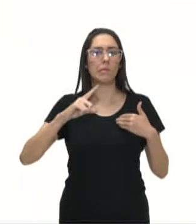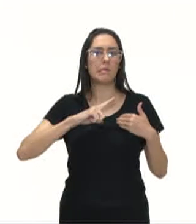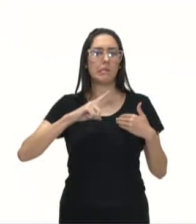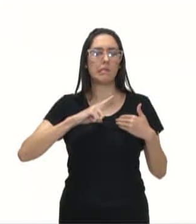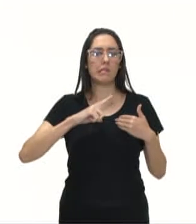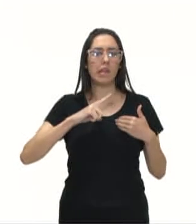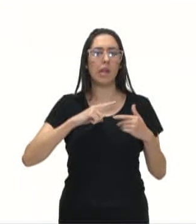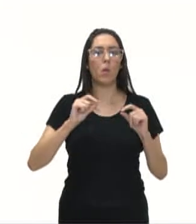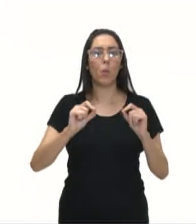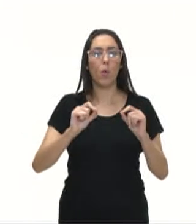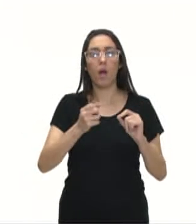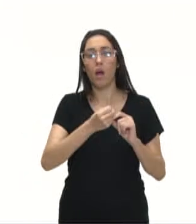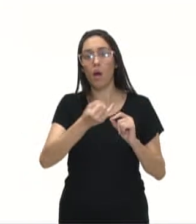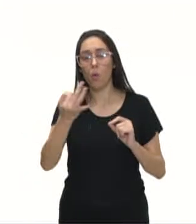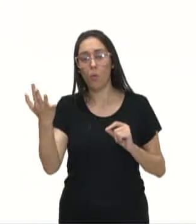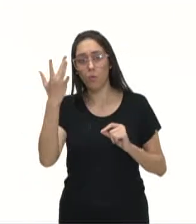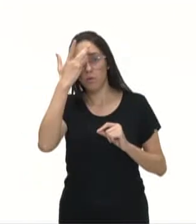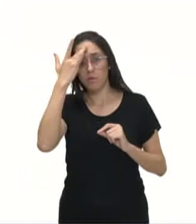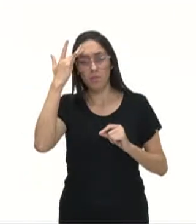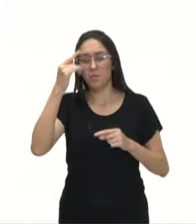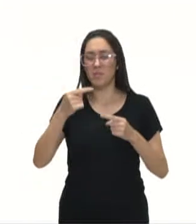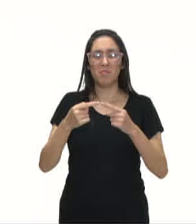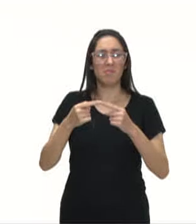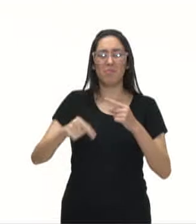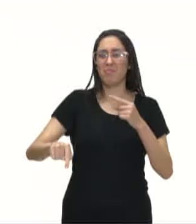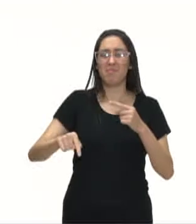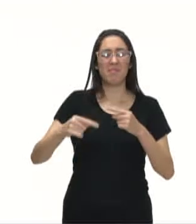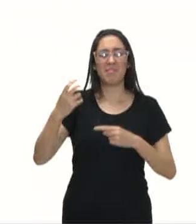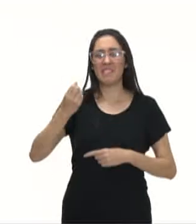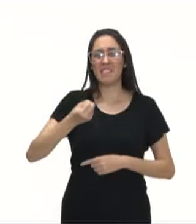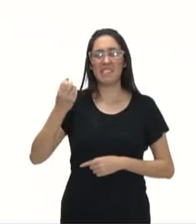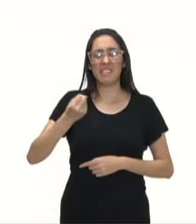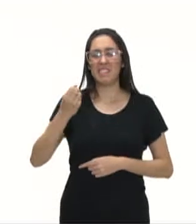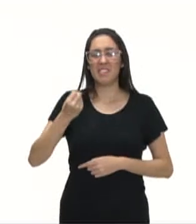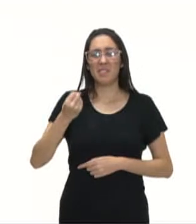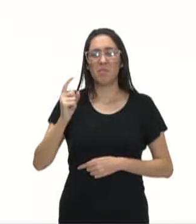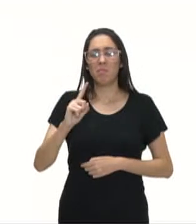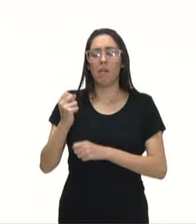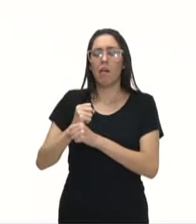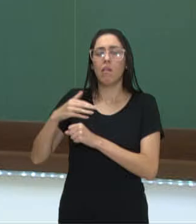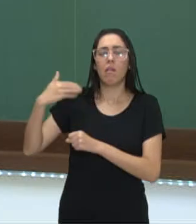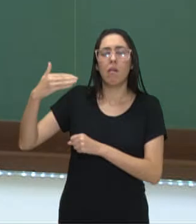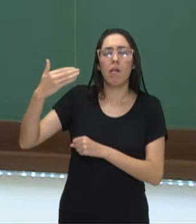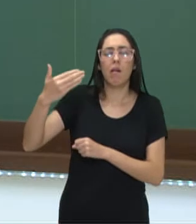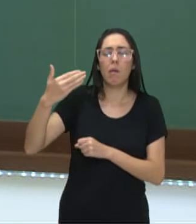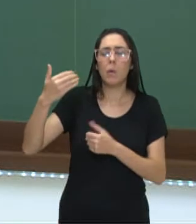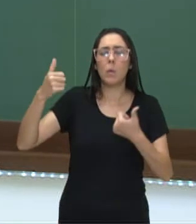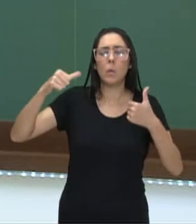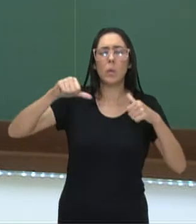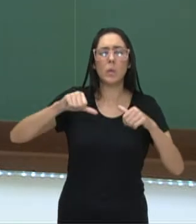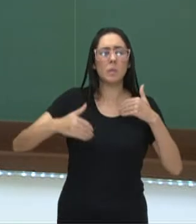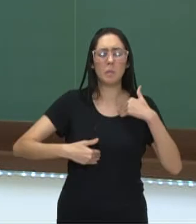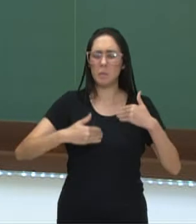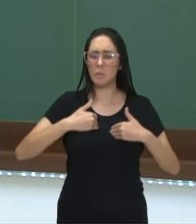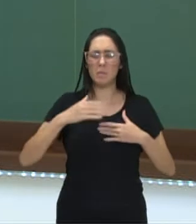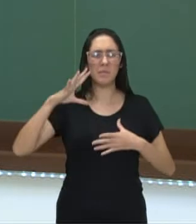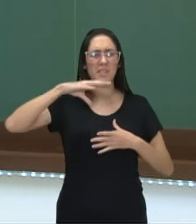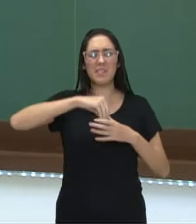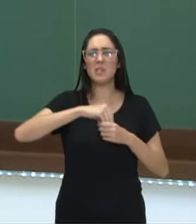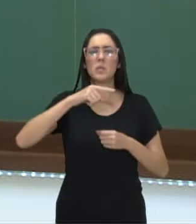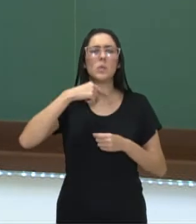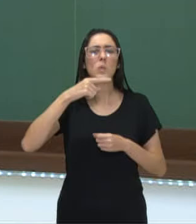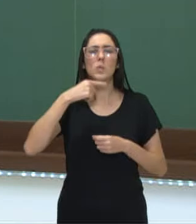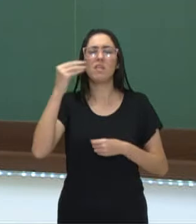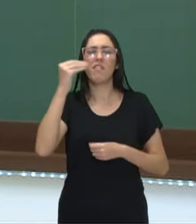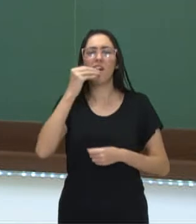torna menos tolerantes à lactose com o passar dos anos. Ou seja, essa atividade dessa enzima, ela vai